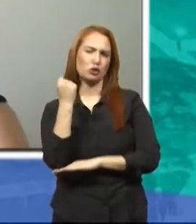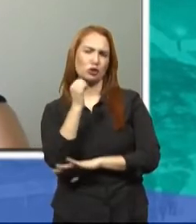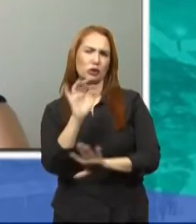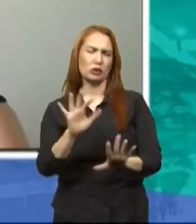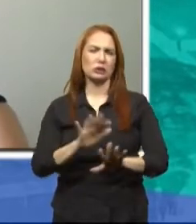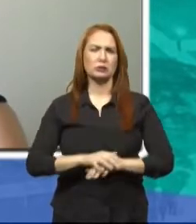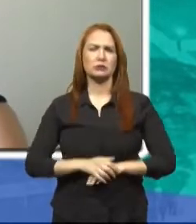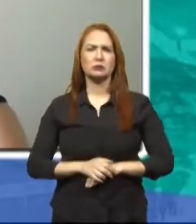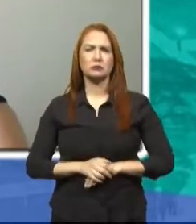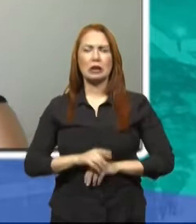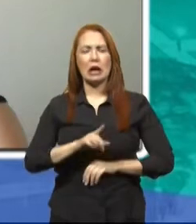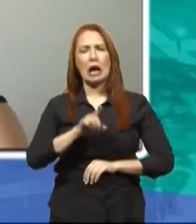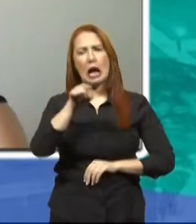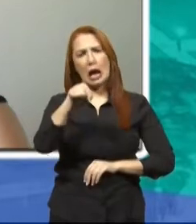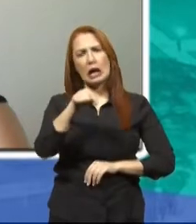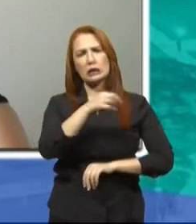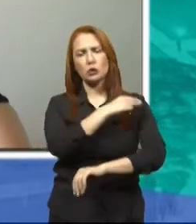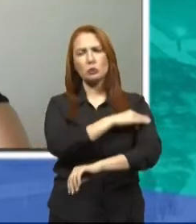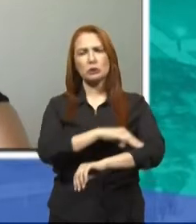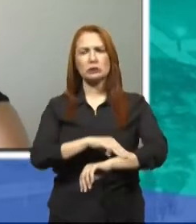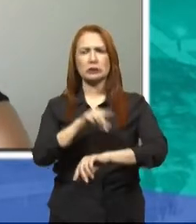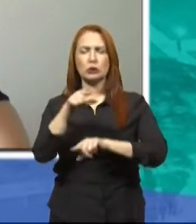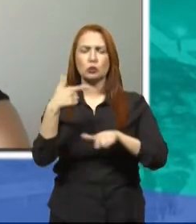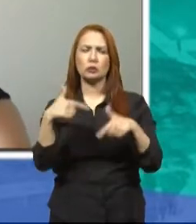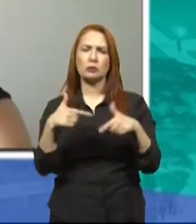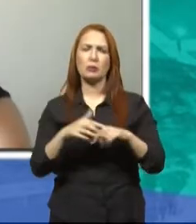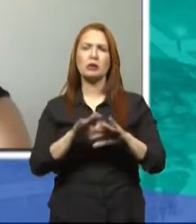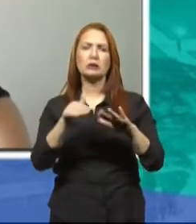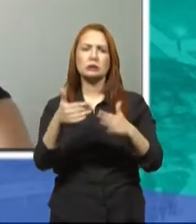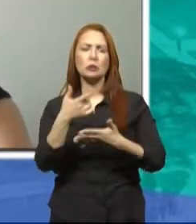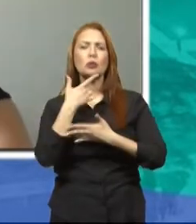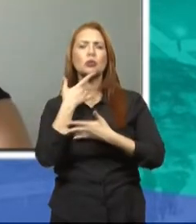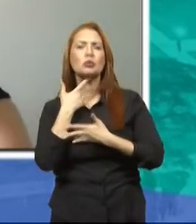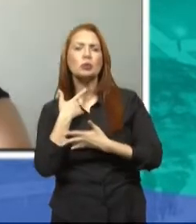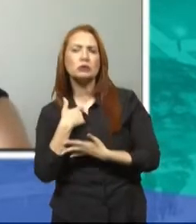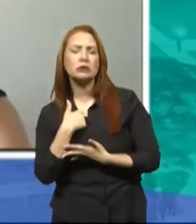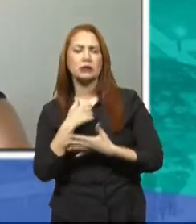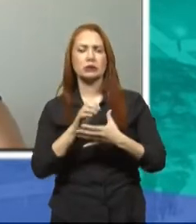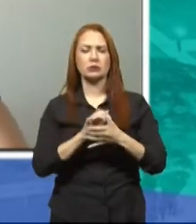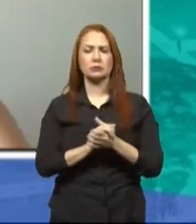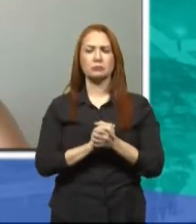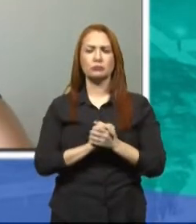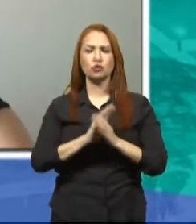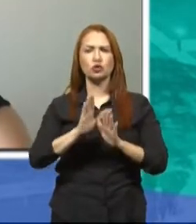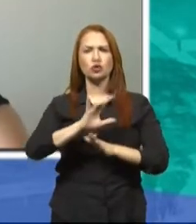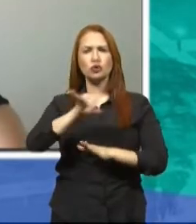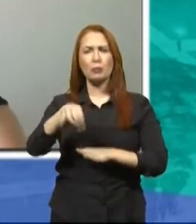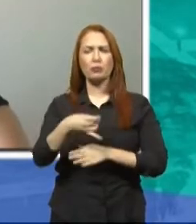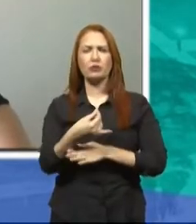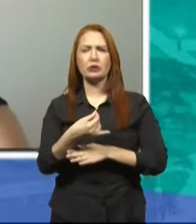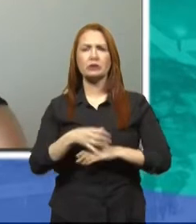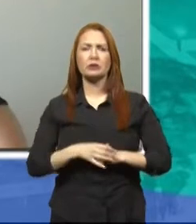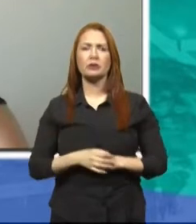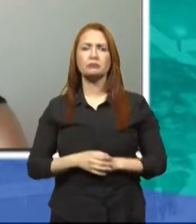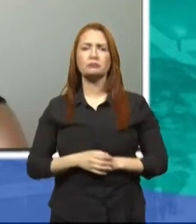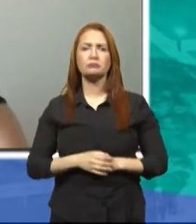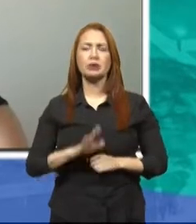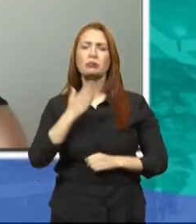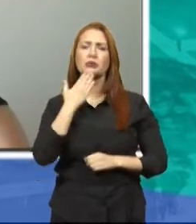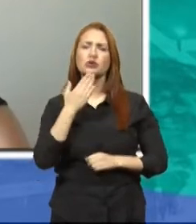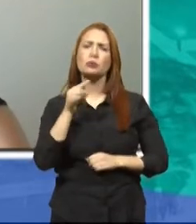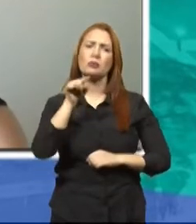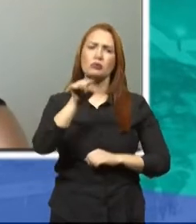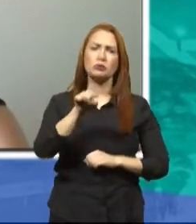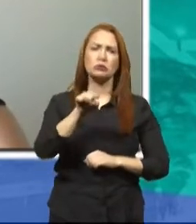aí no ministério que você trabalha. Então, eu gostaria também já de aproveitar e pedir para você, na